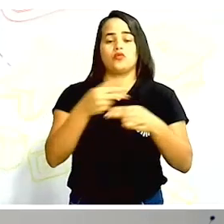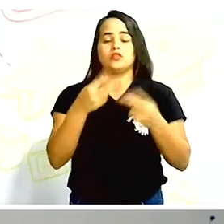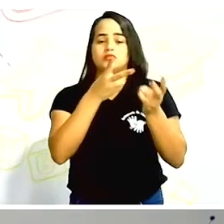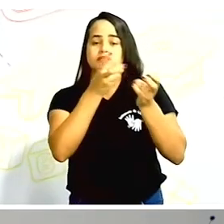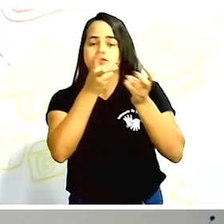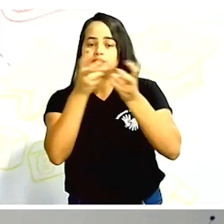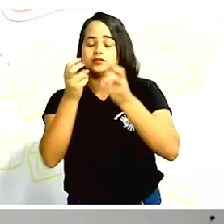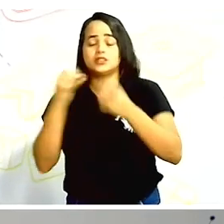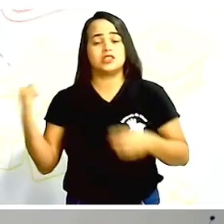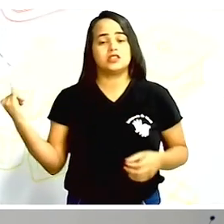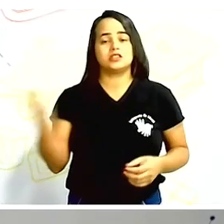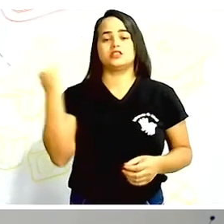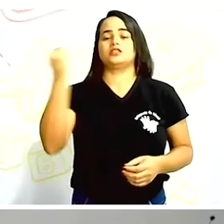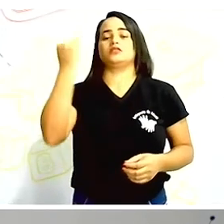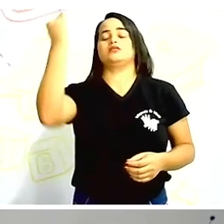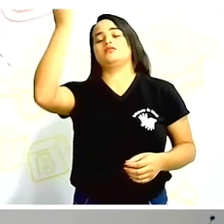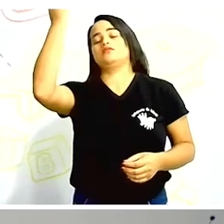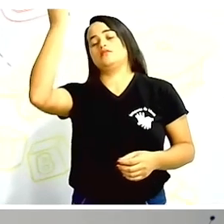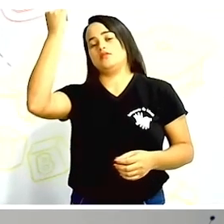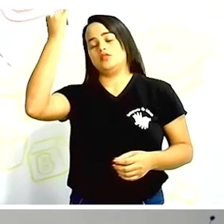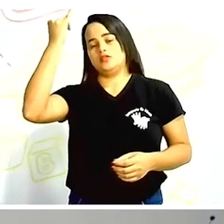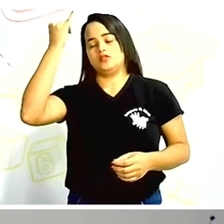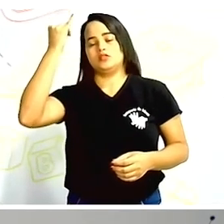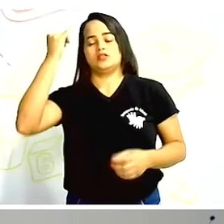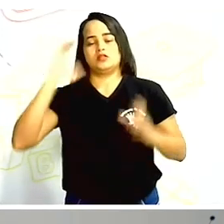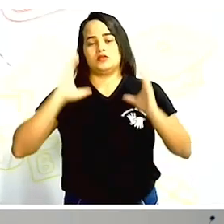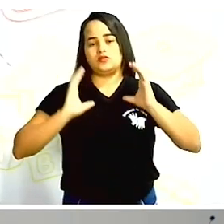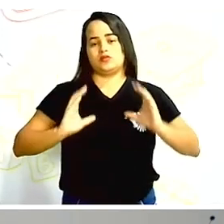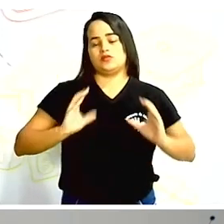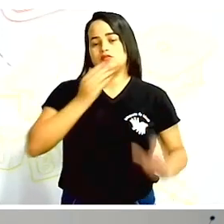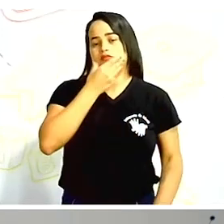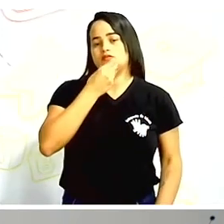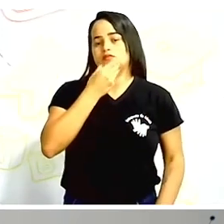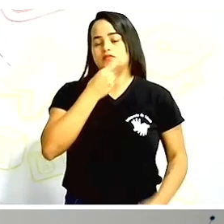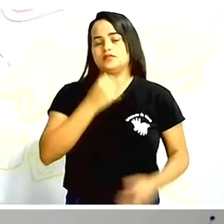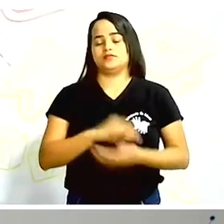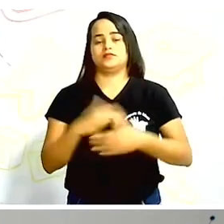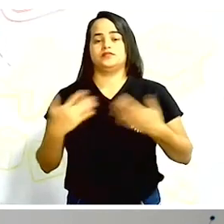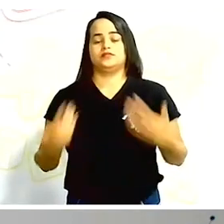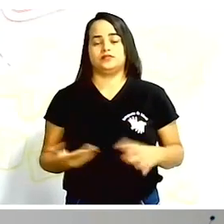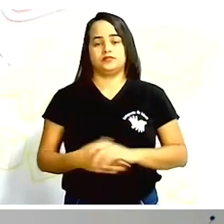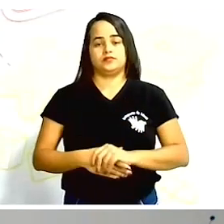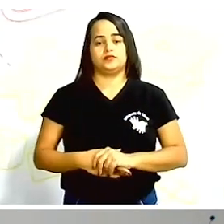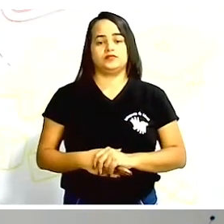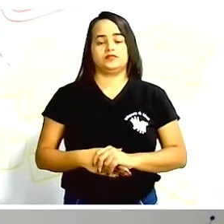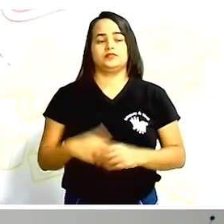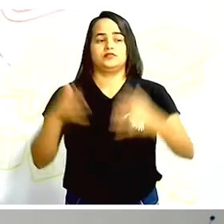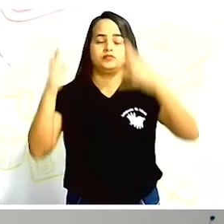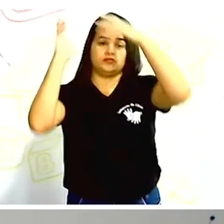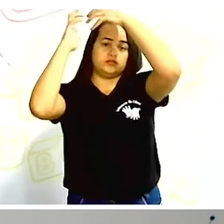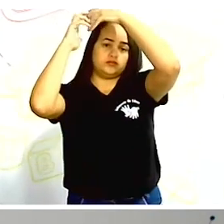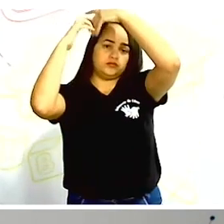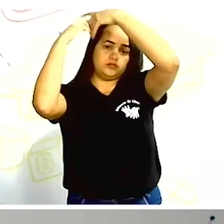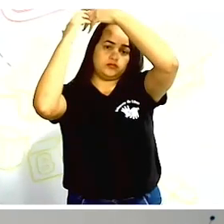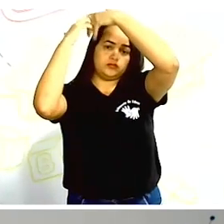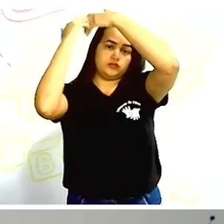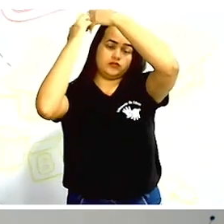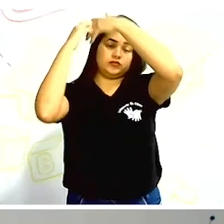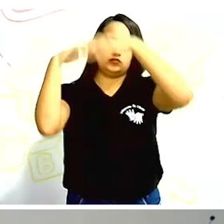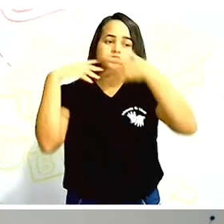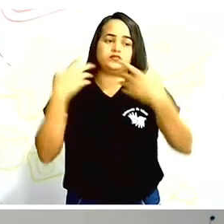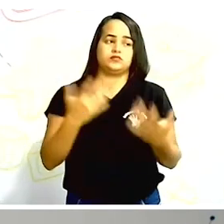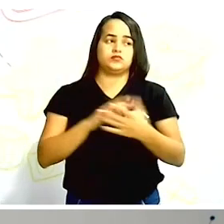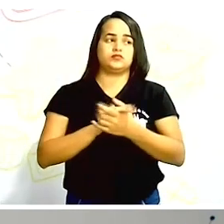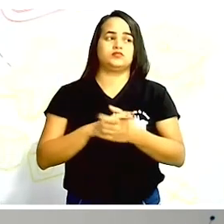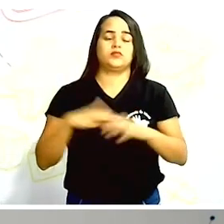importante hormônio do corpo masculino, como é que ele atua no nosso organismo. Bem, como eu falei lá no cérebro, na região cerebral, vai ativar